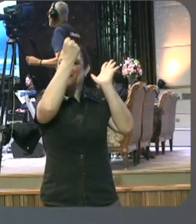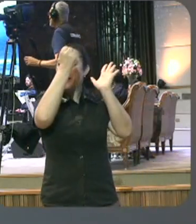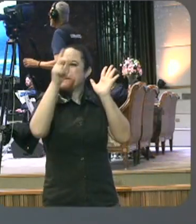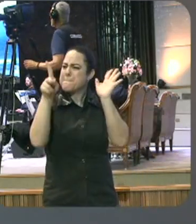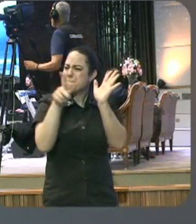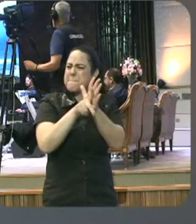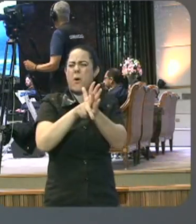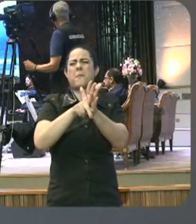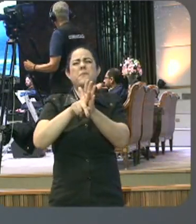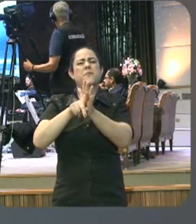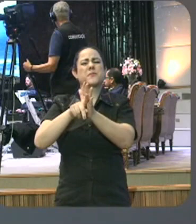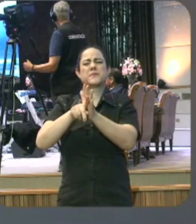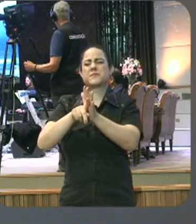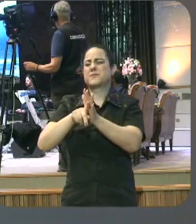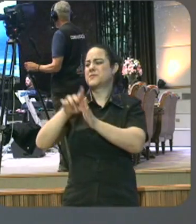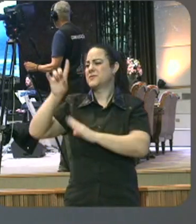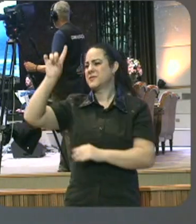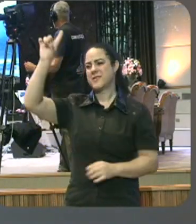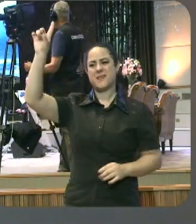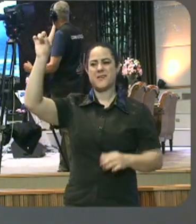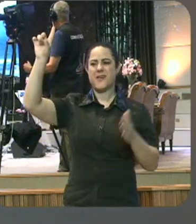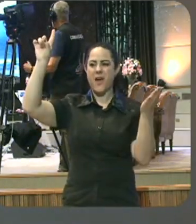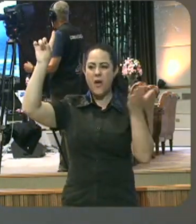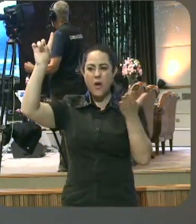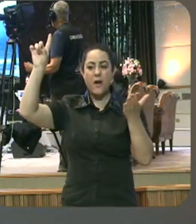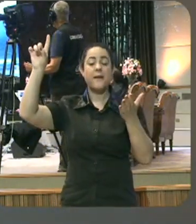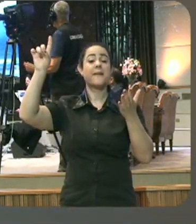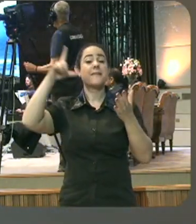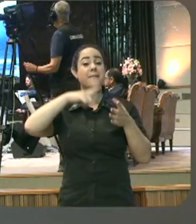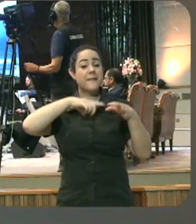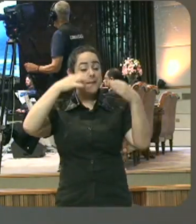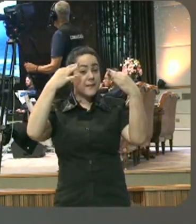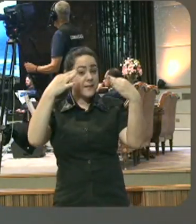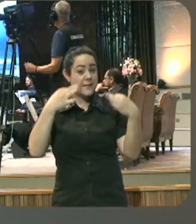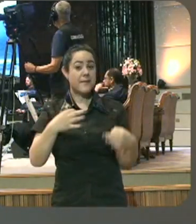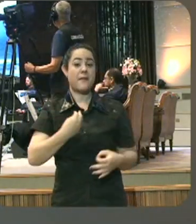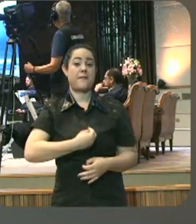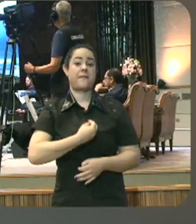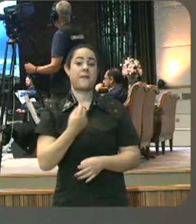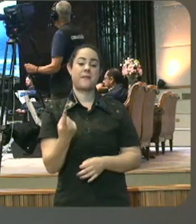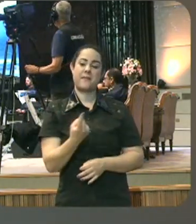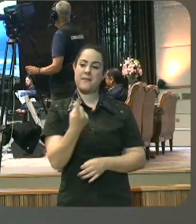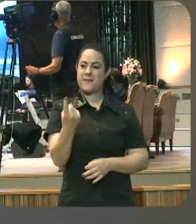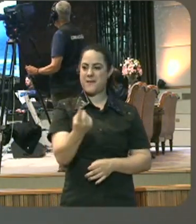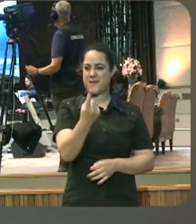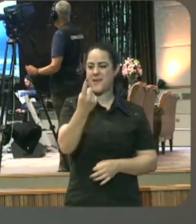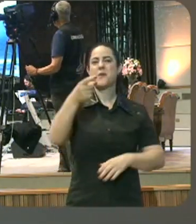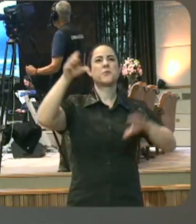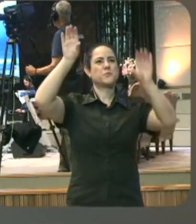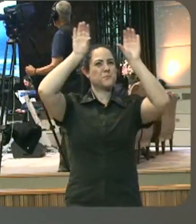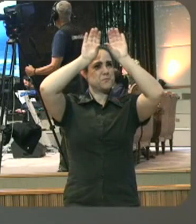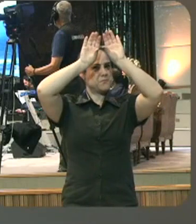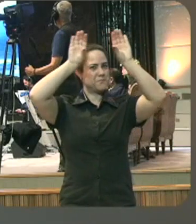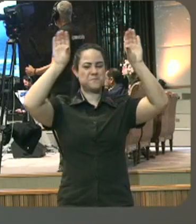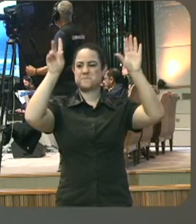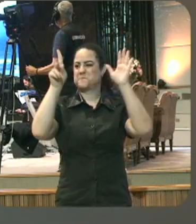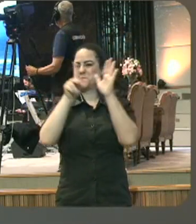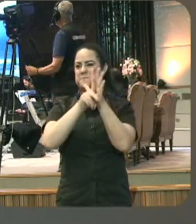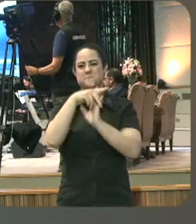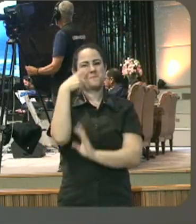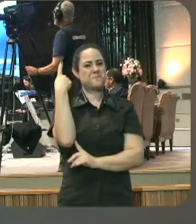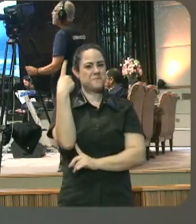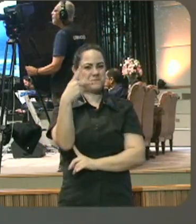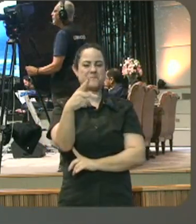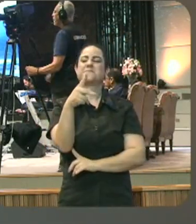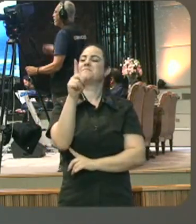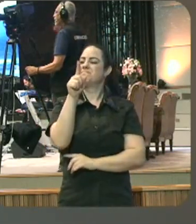você é propriedade exclusiva de Deus, e vai ter certeza da vida eterna, que o céu lhe pertence.